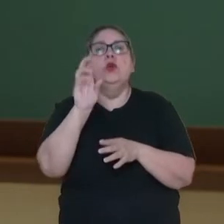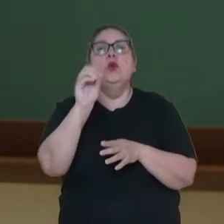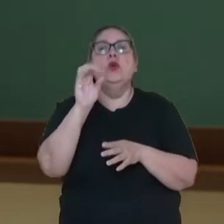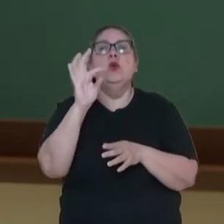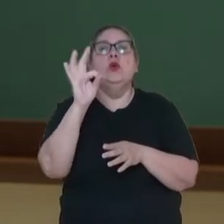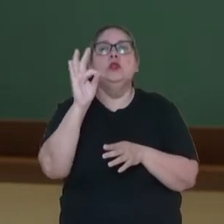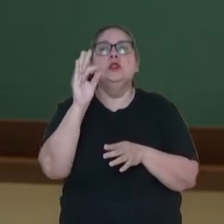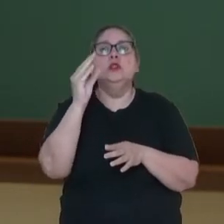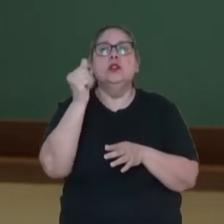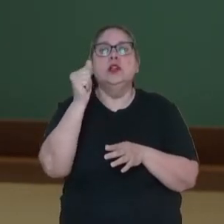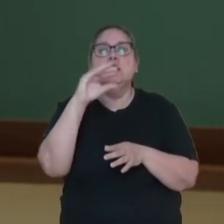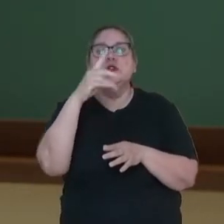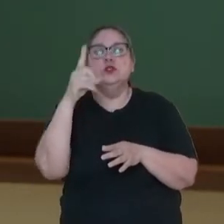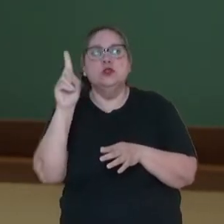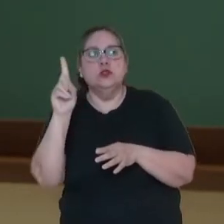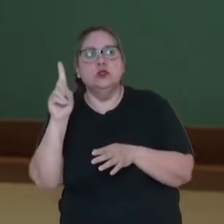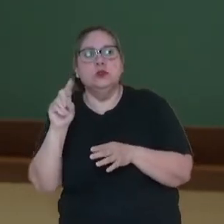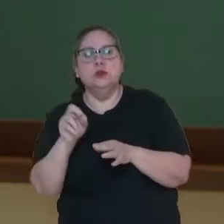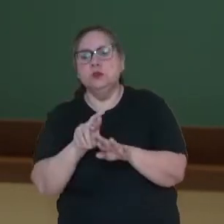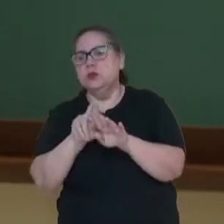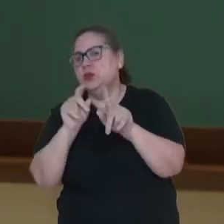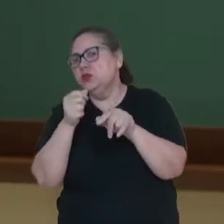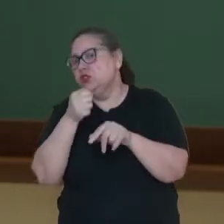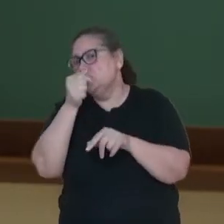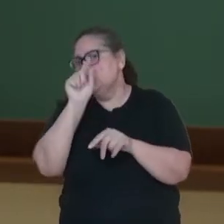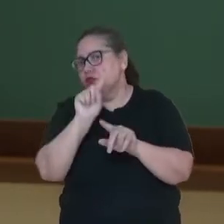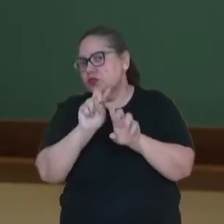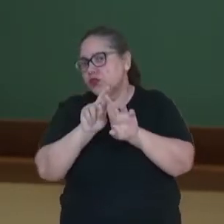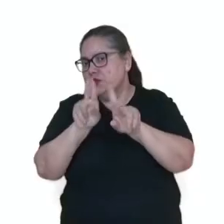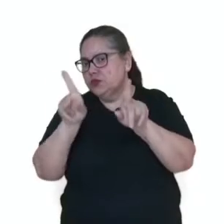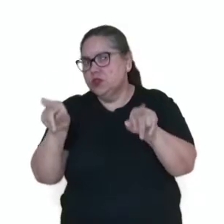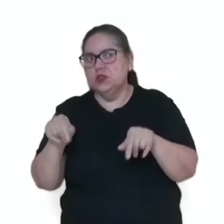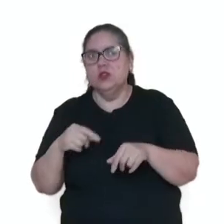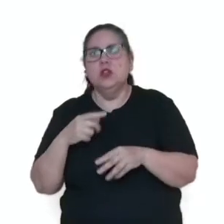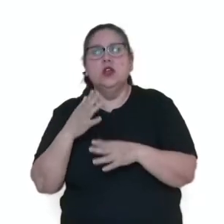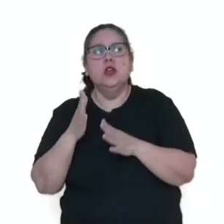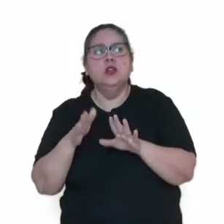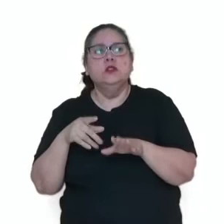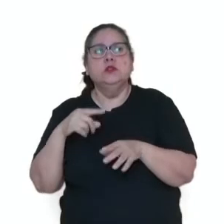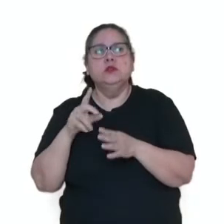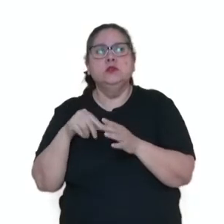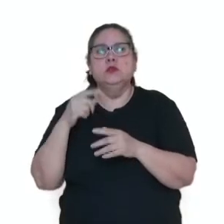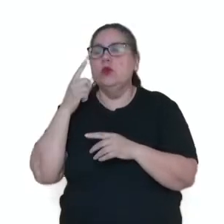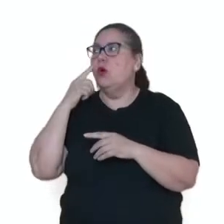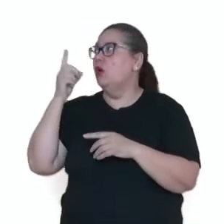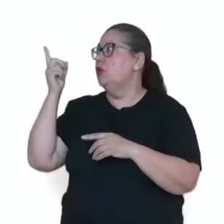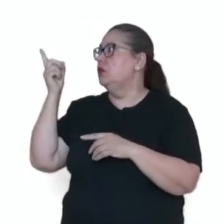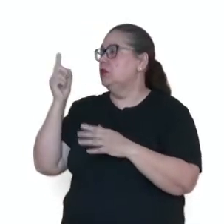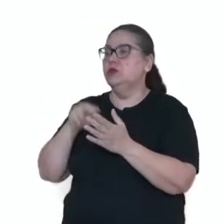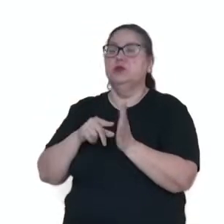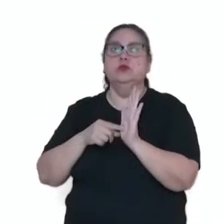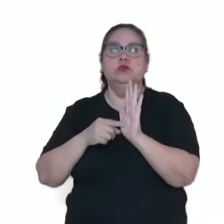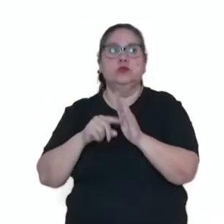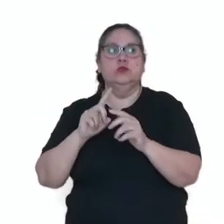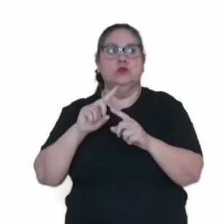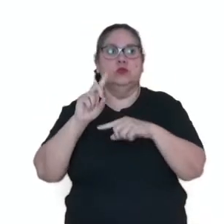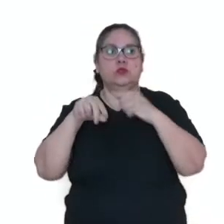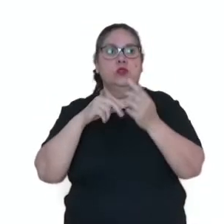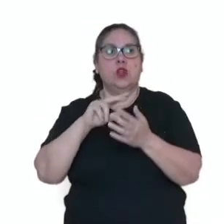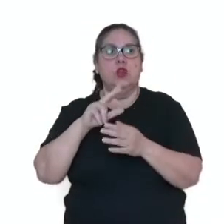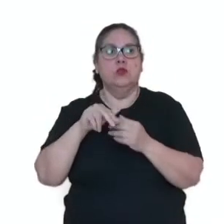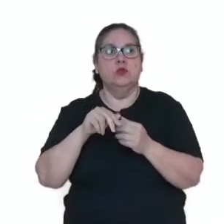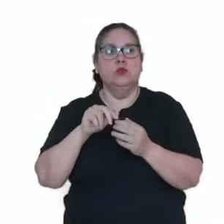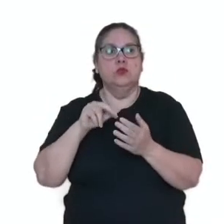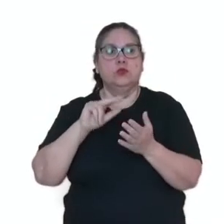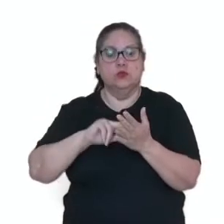As rotações são um pouquinho diferente do giro, tá? As rotações são elementos que apresentam giro em algum